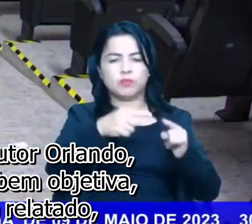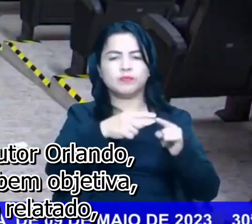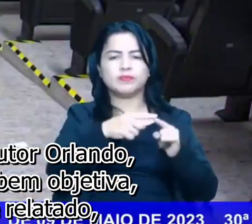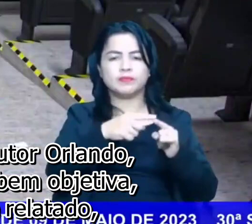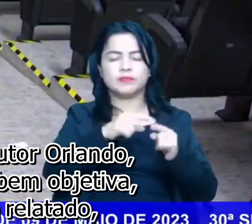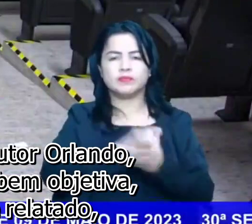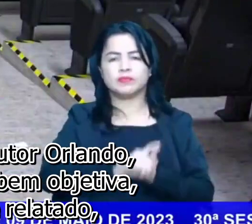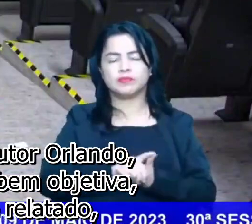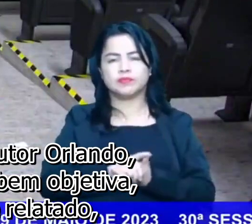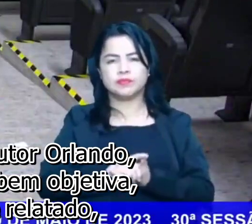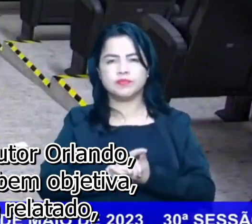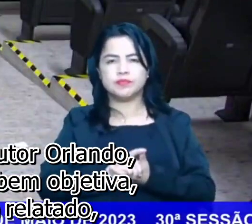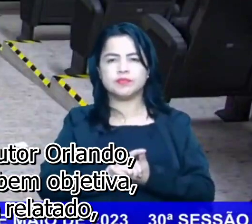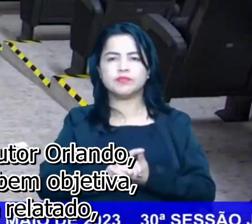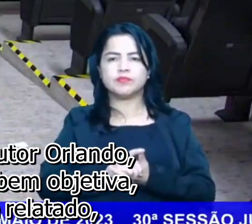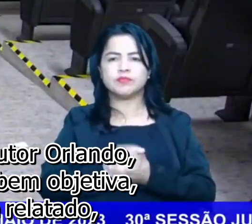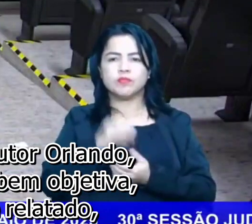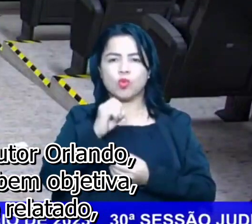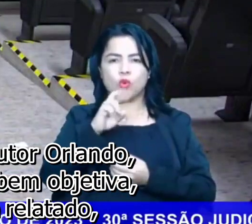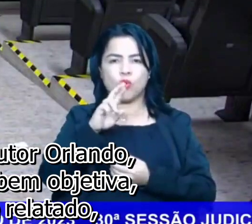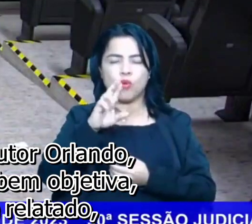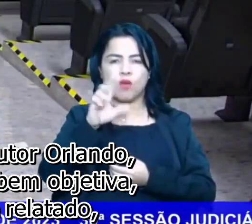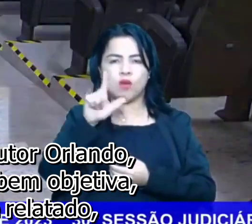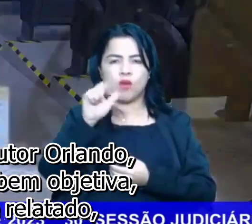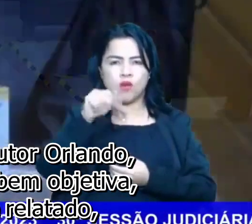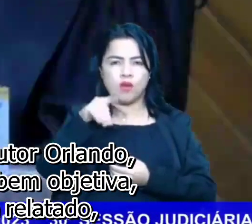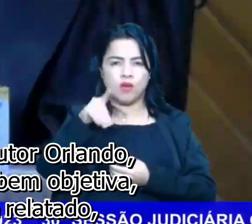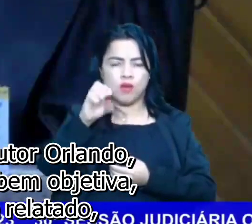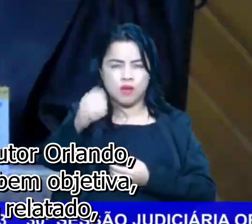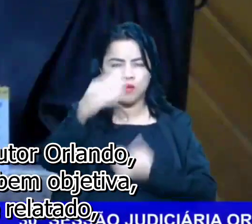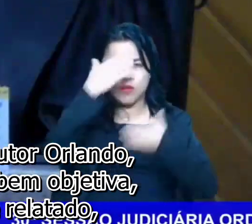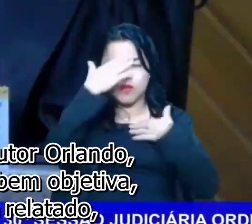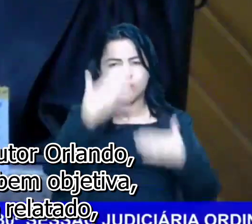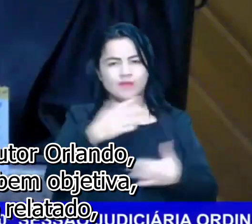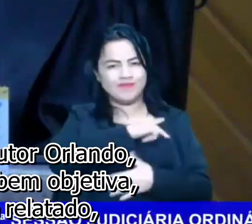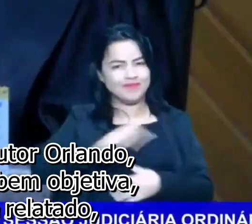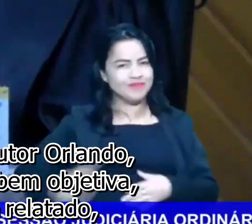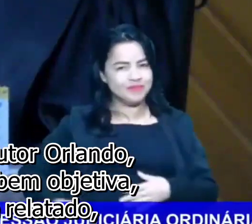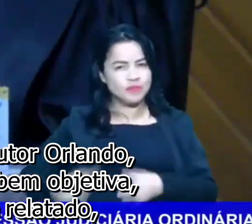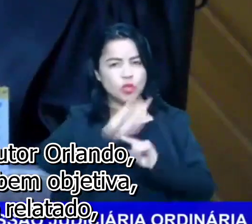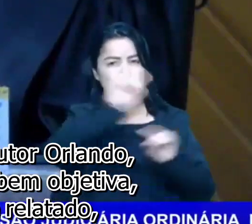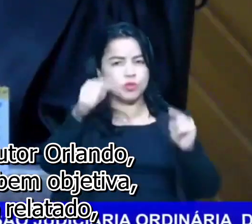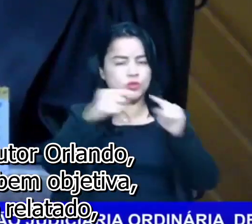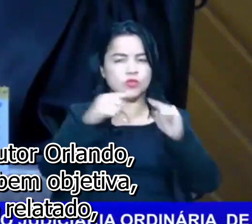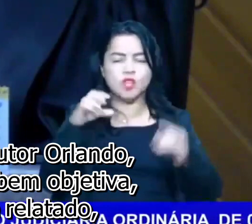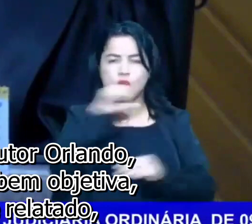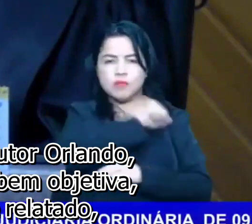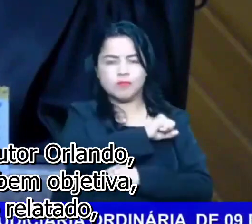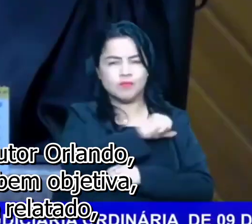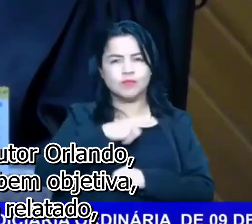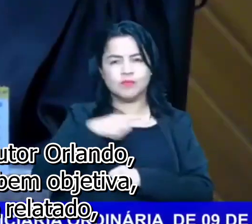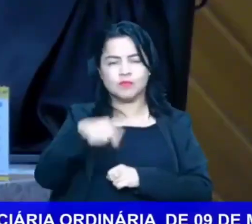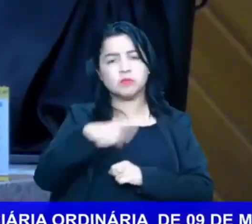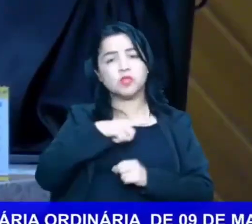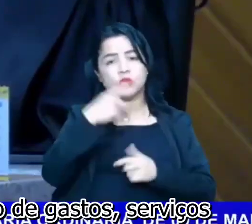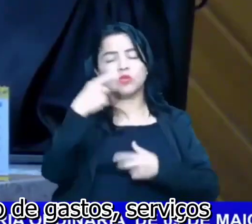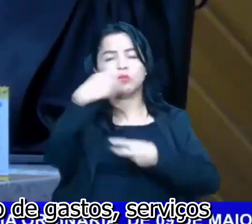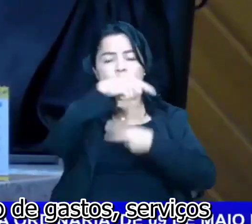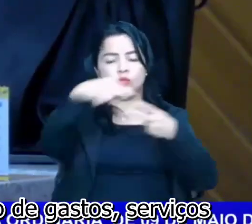senhor presidente. Reiterado, doutor Orlando, pode prosseguir. Obrigado, presidente. De forma bem objetiva, aqui nós temos duas irregularidades, conforme